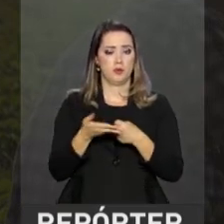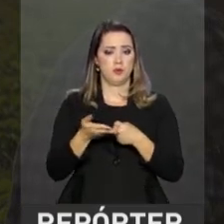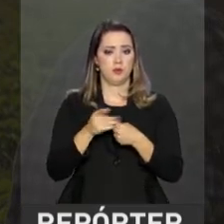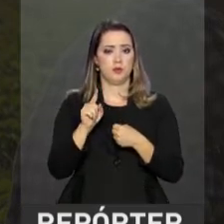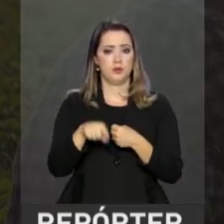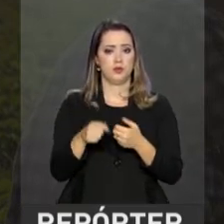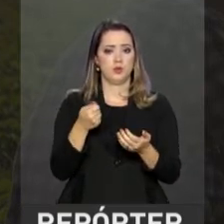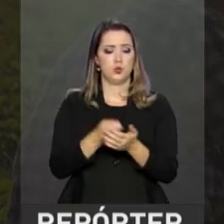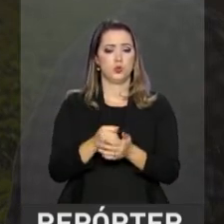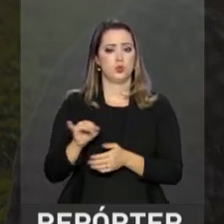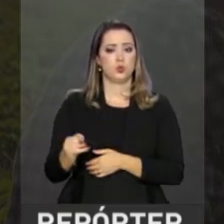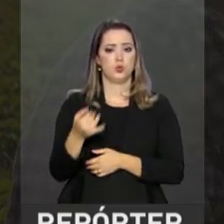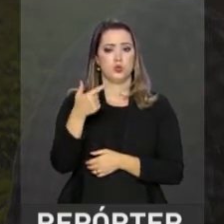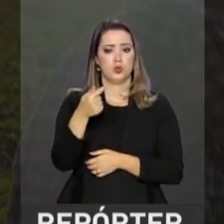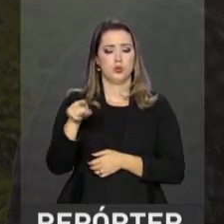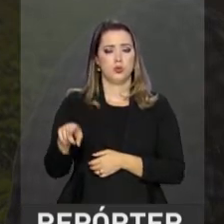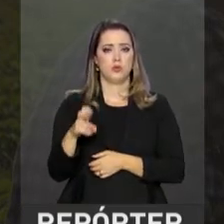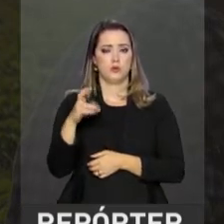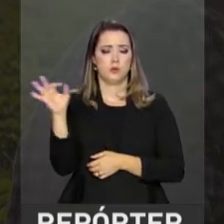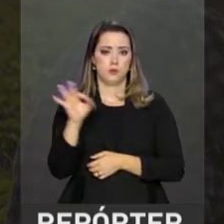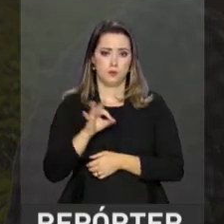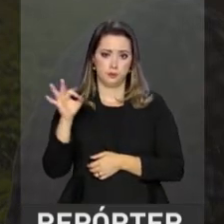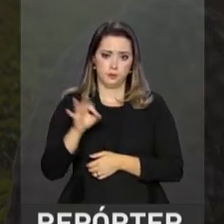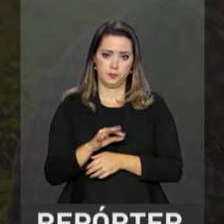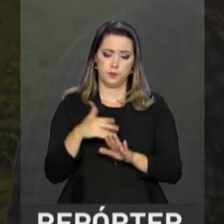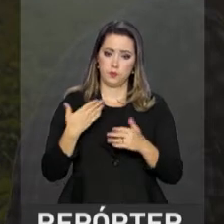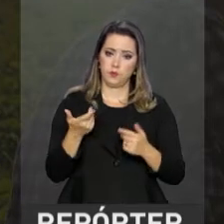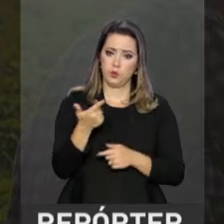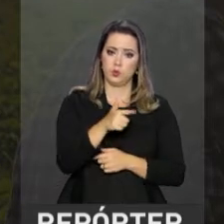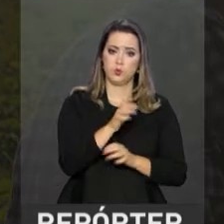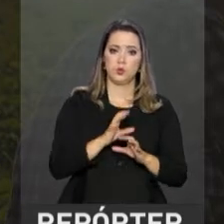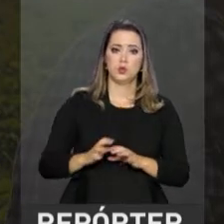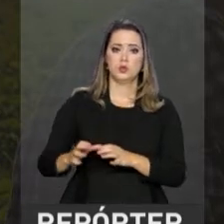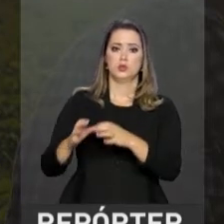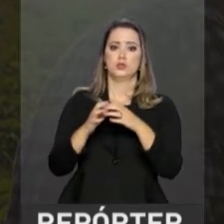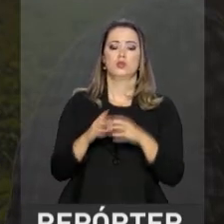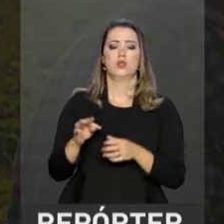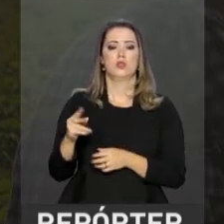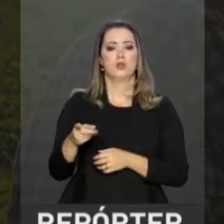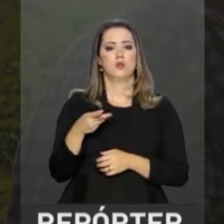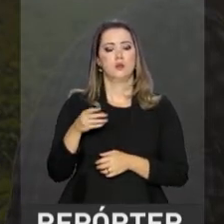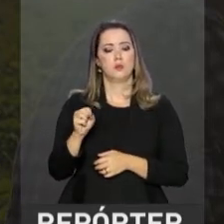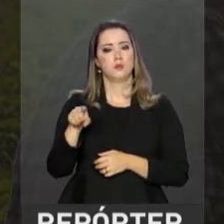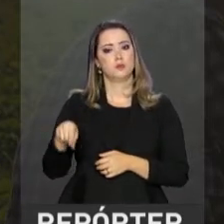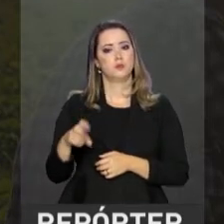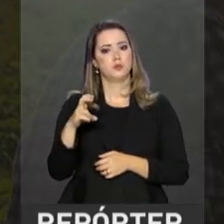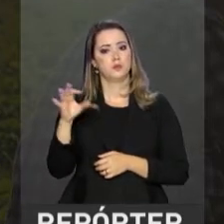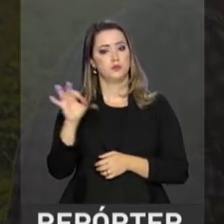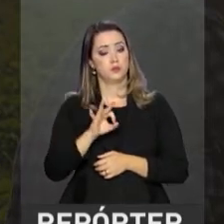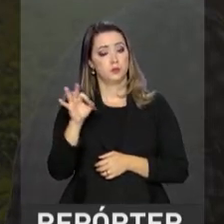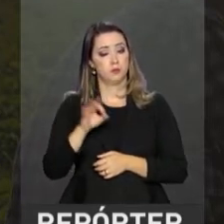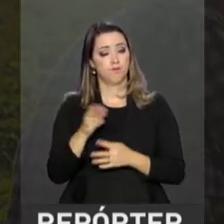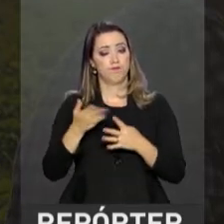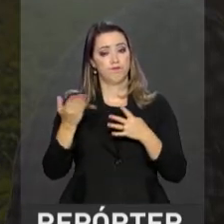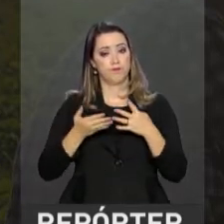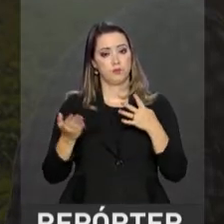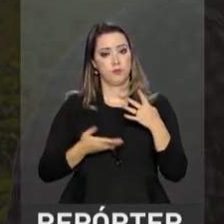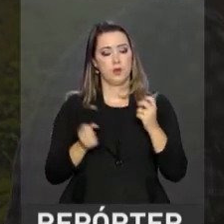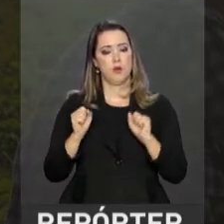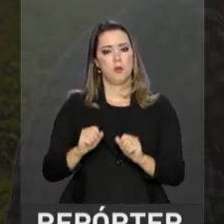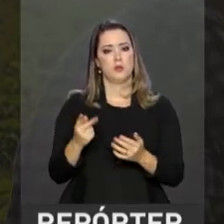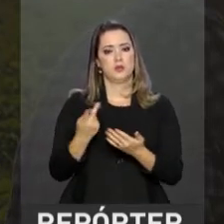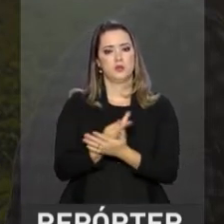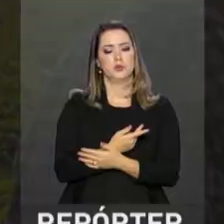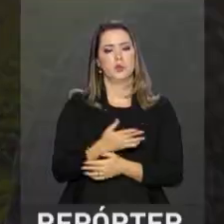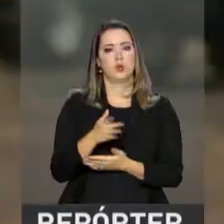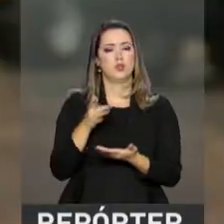é feito com juros de 7,5% ao ano. Para os outros, a taxa é de 8,5%. E o financiamento pode ser feito